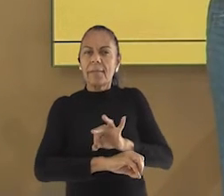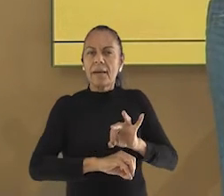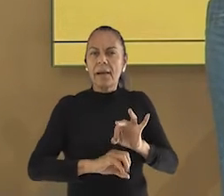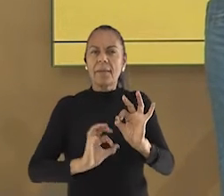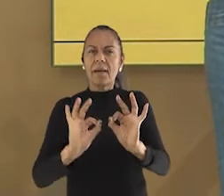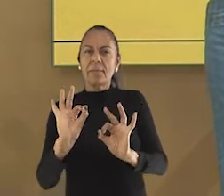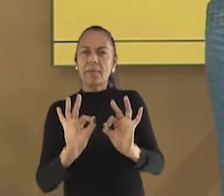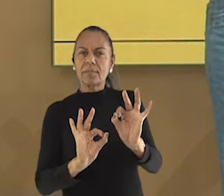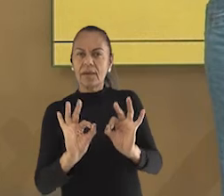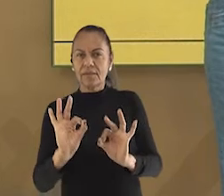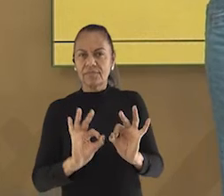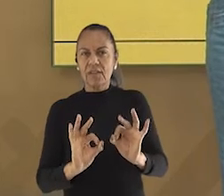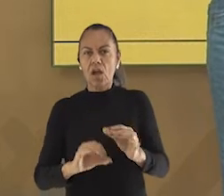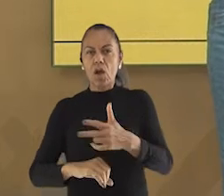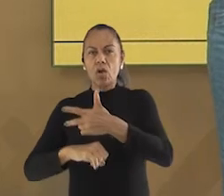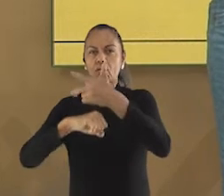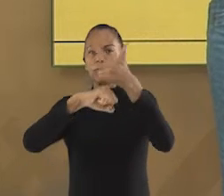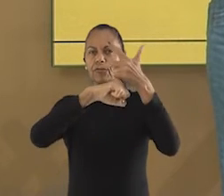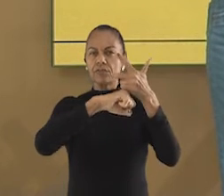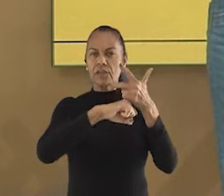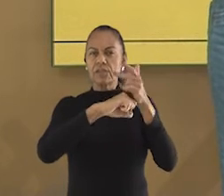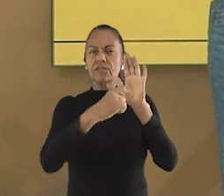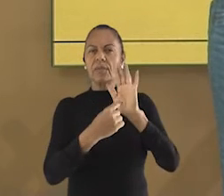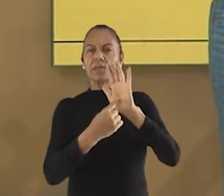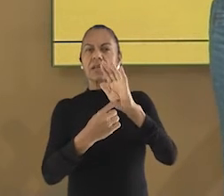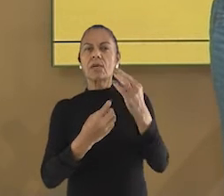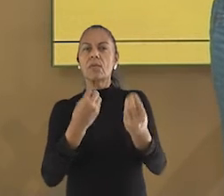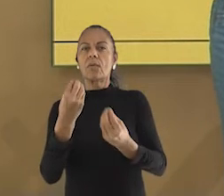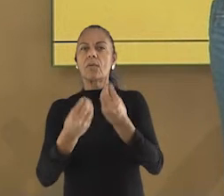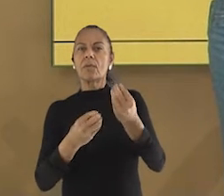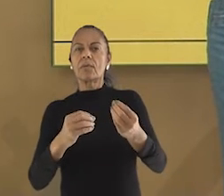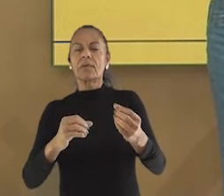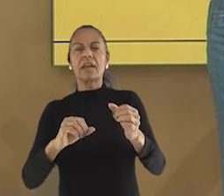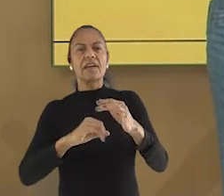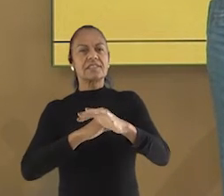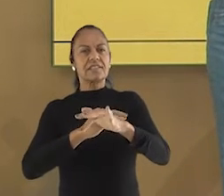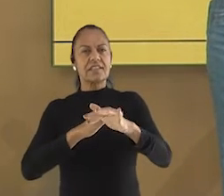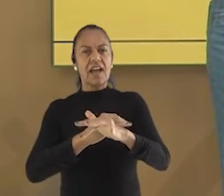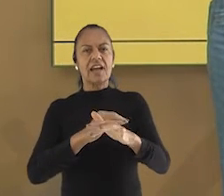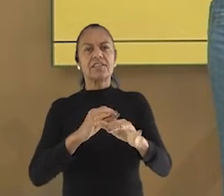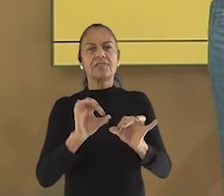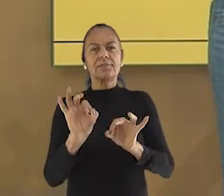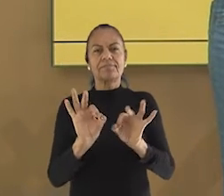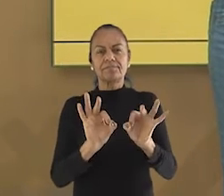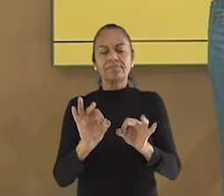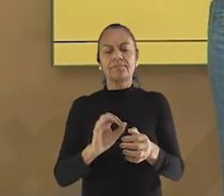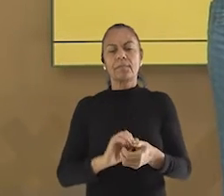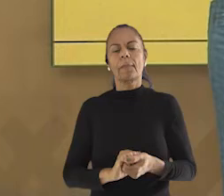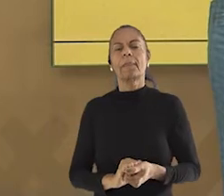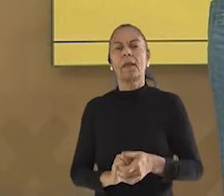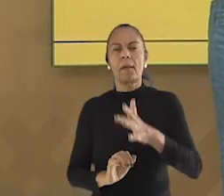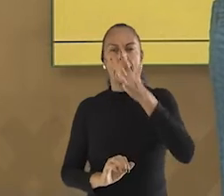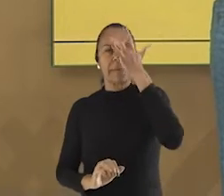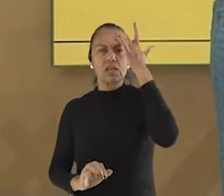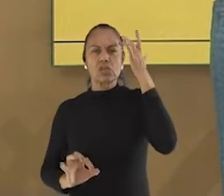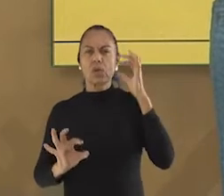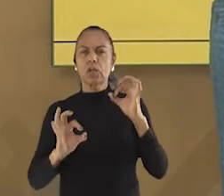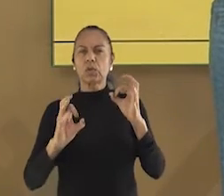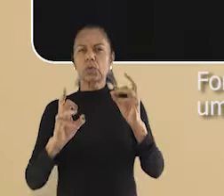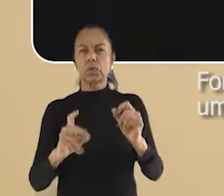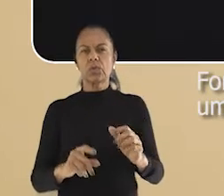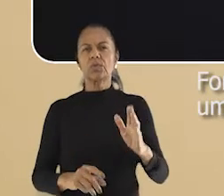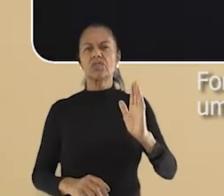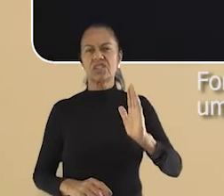no planejamento de Brasília. Assista com muita atenção ao vídeo a seguir que mostra como a cidade foi